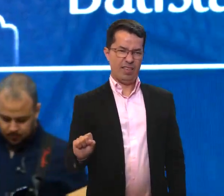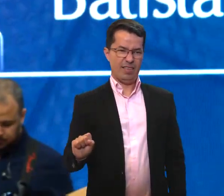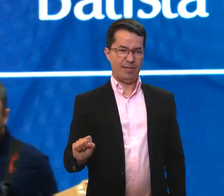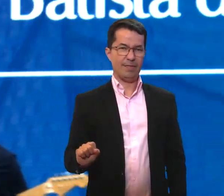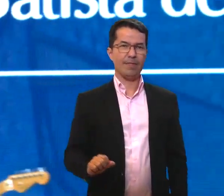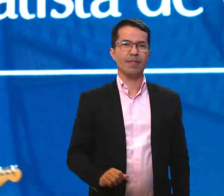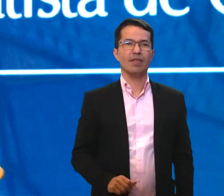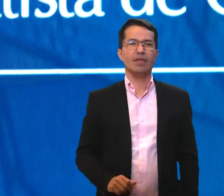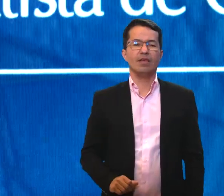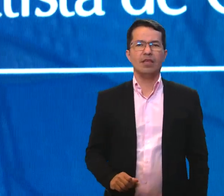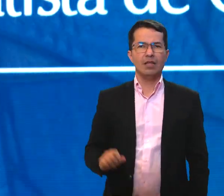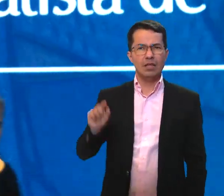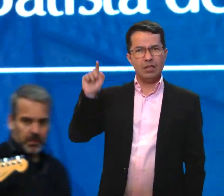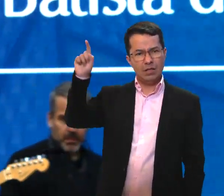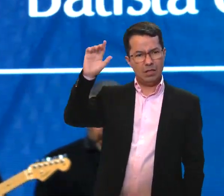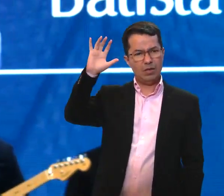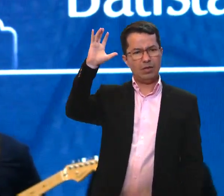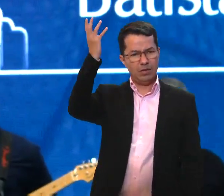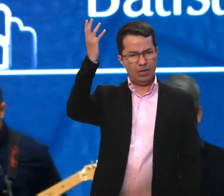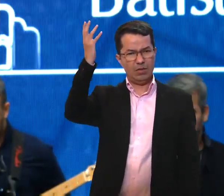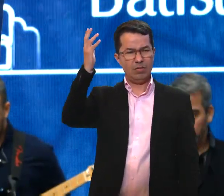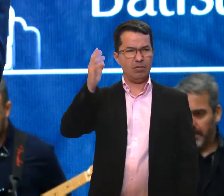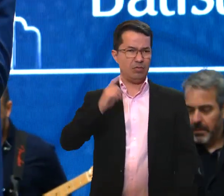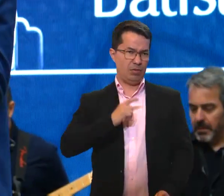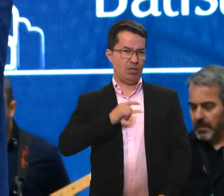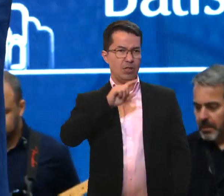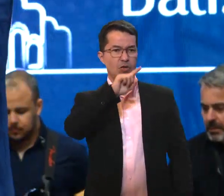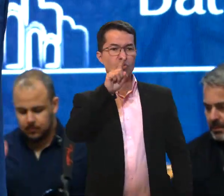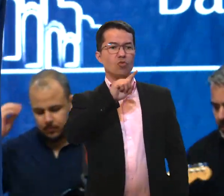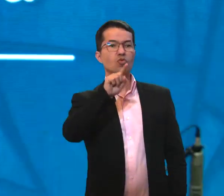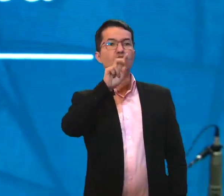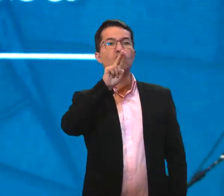Aconteceu um avivamento na igreja dele entre os Zulus.